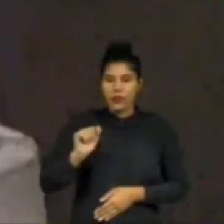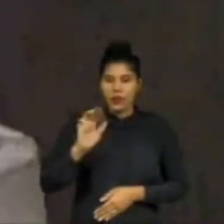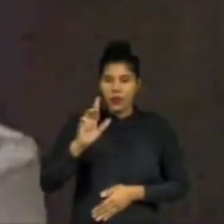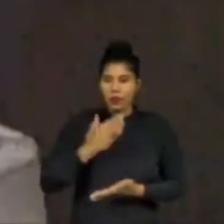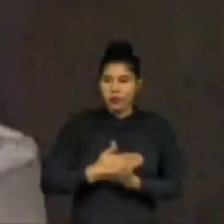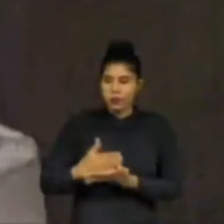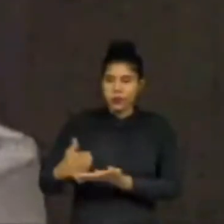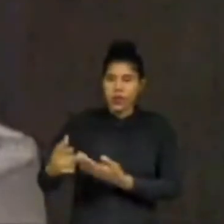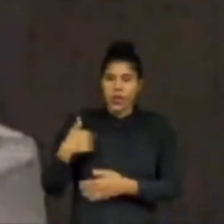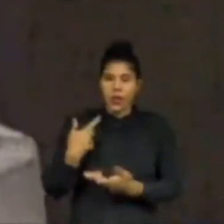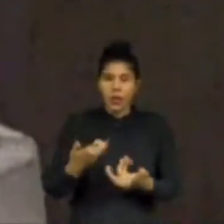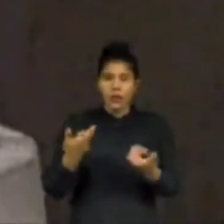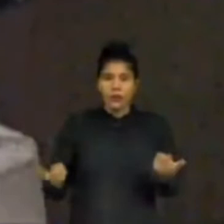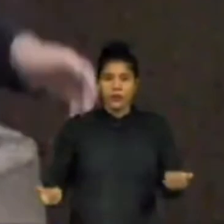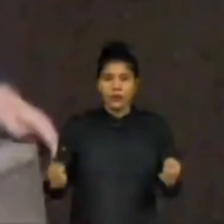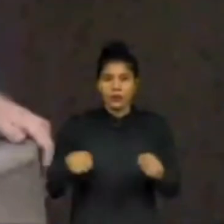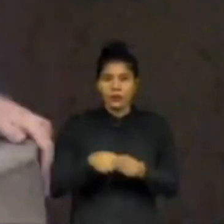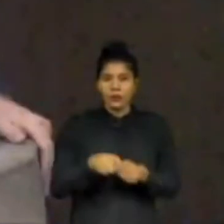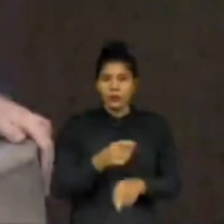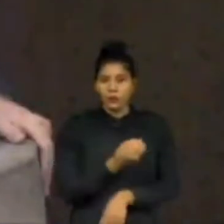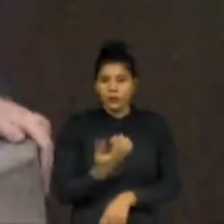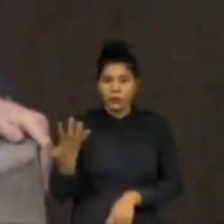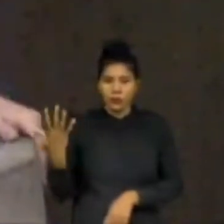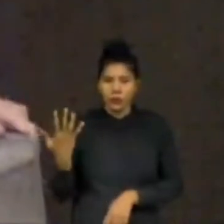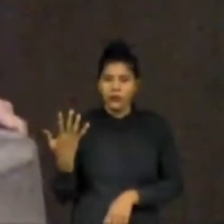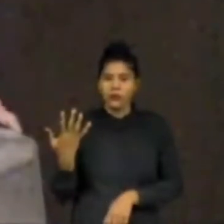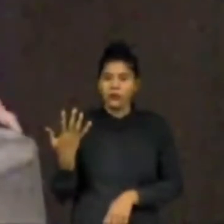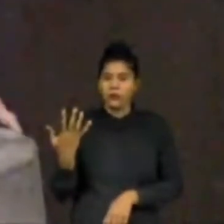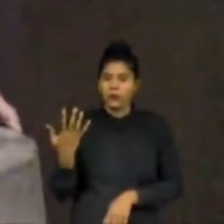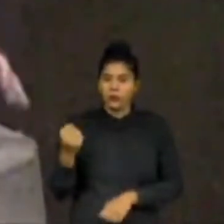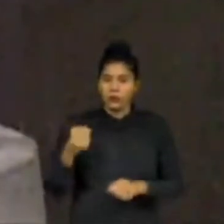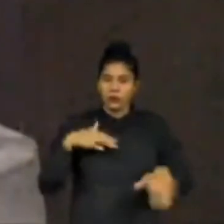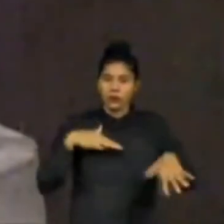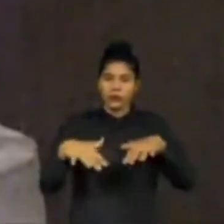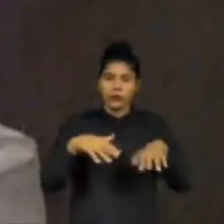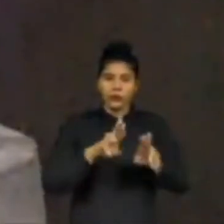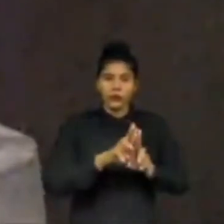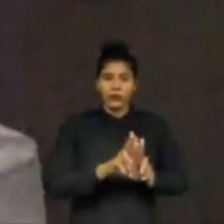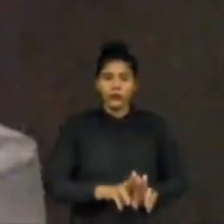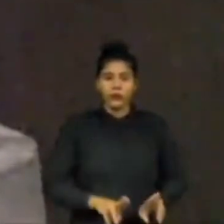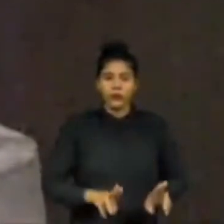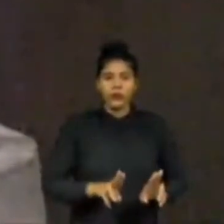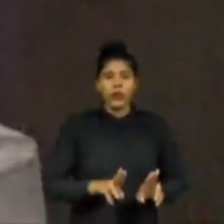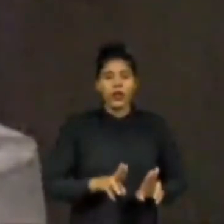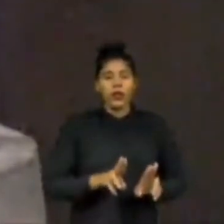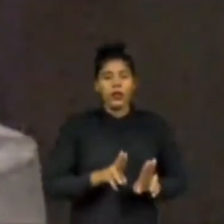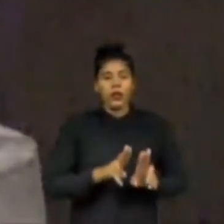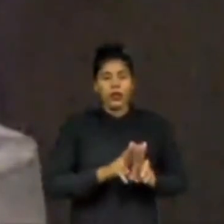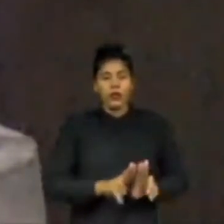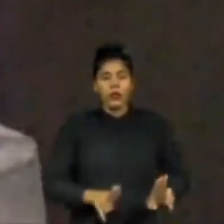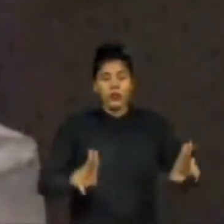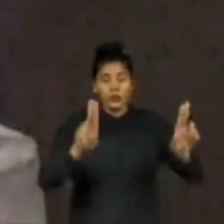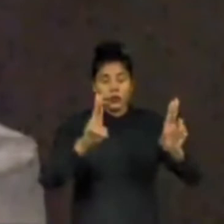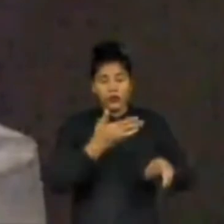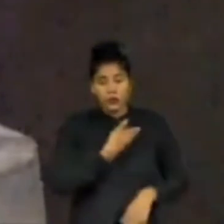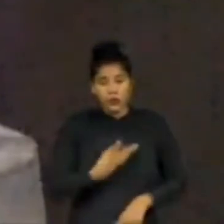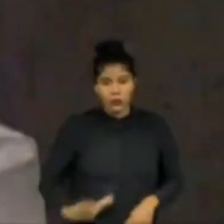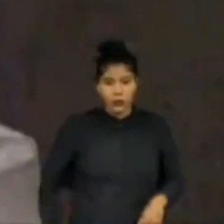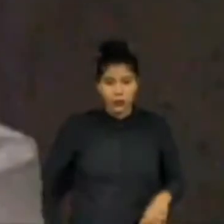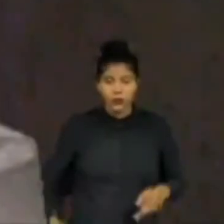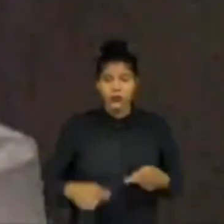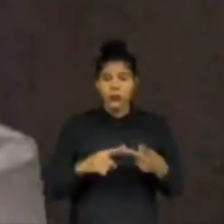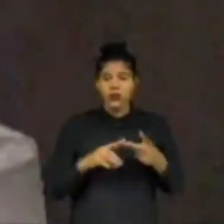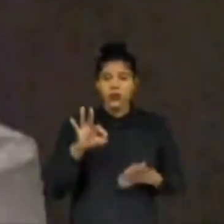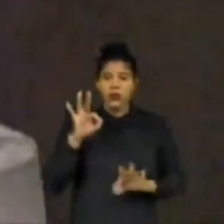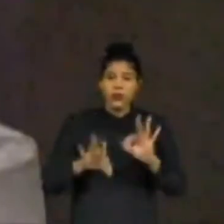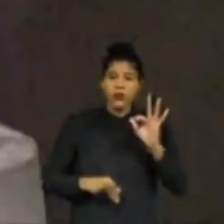somar às milhares de vozes das universidades públicas, do Andes, né,